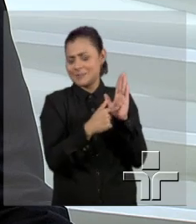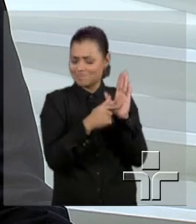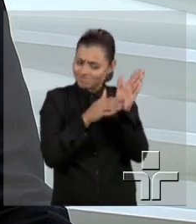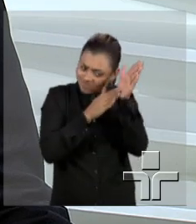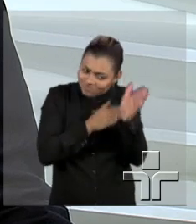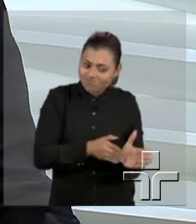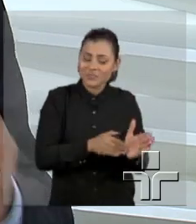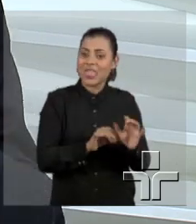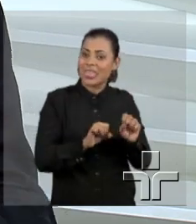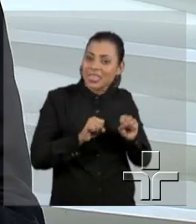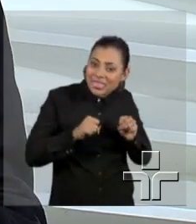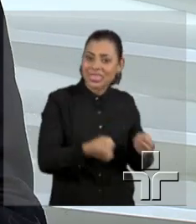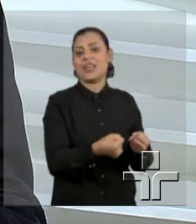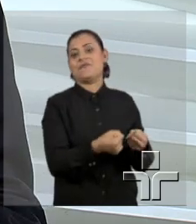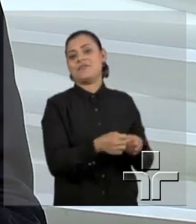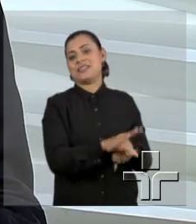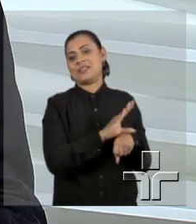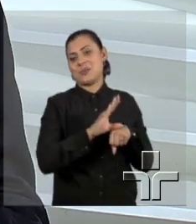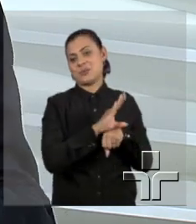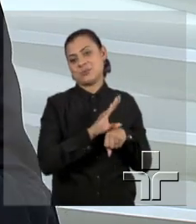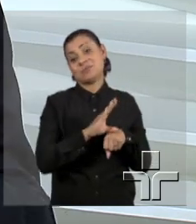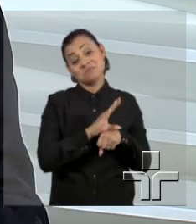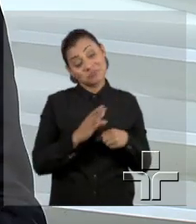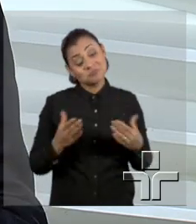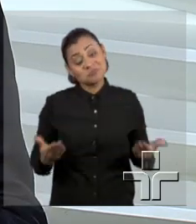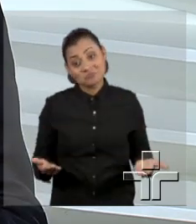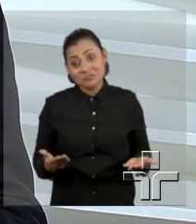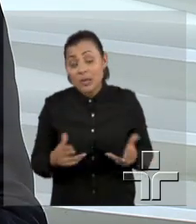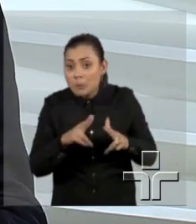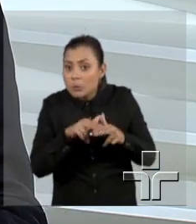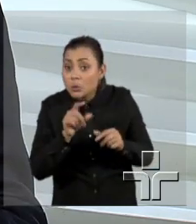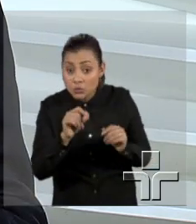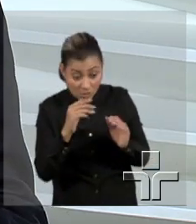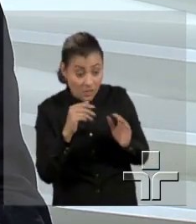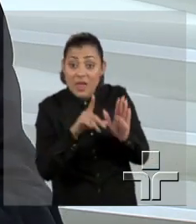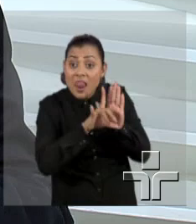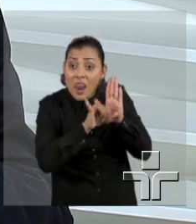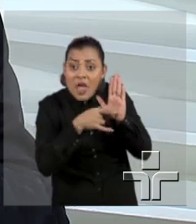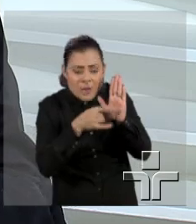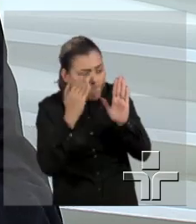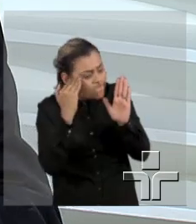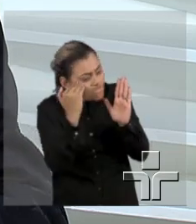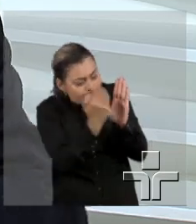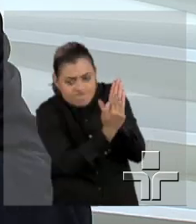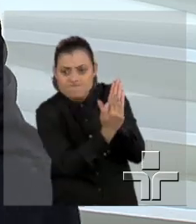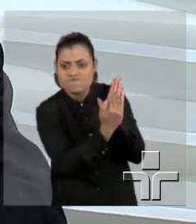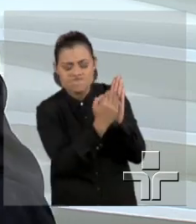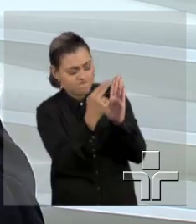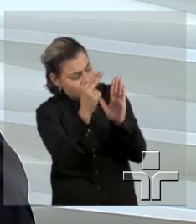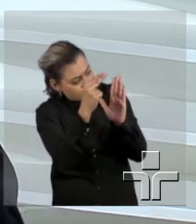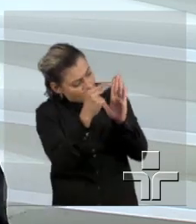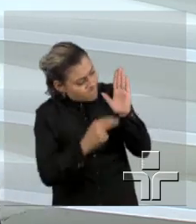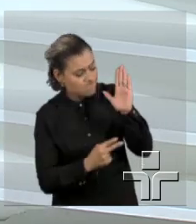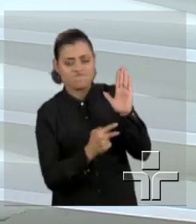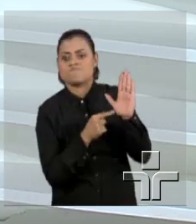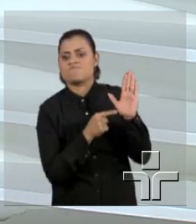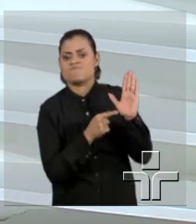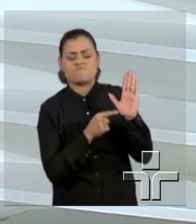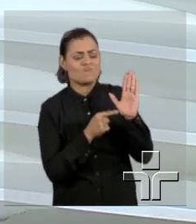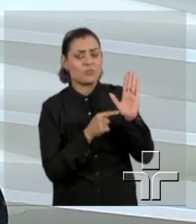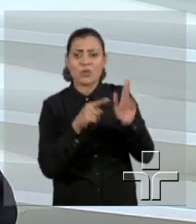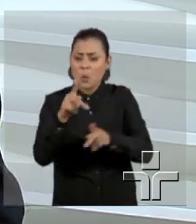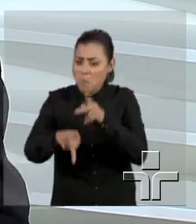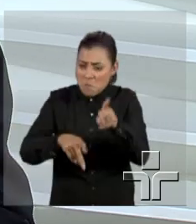e defender a Constituição, observar as leis, promover o bem geral do